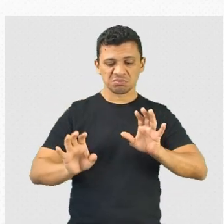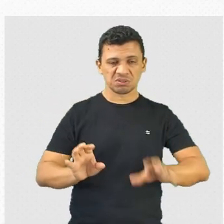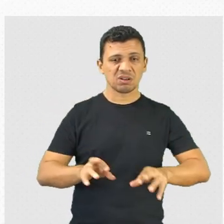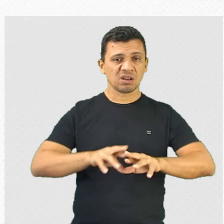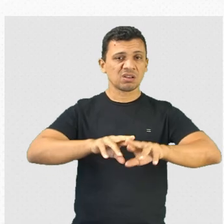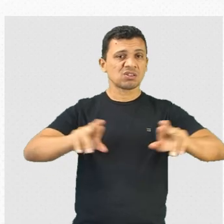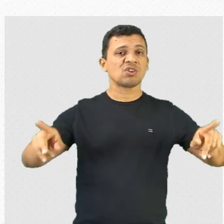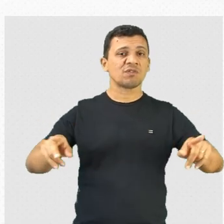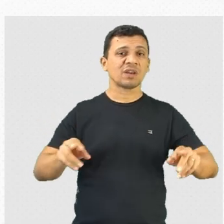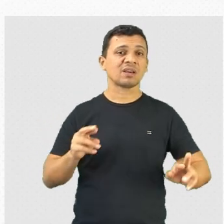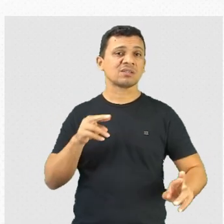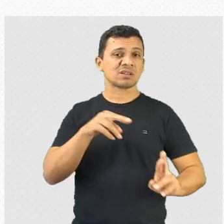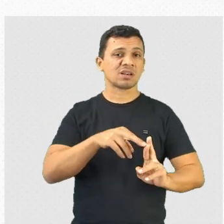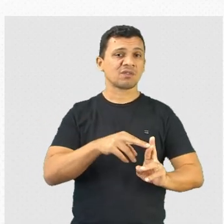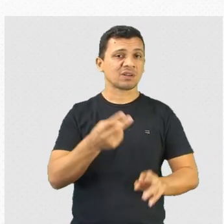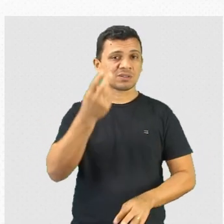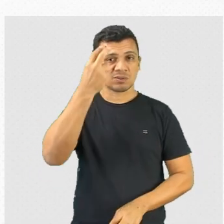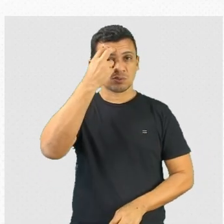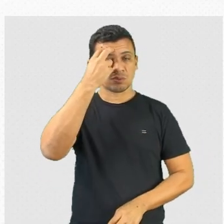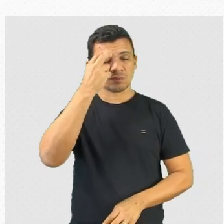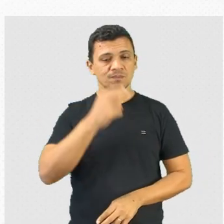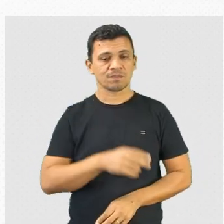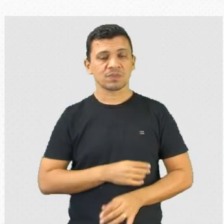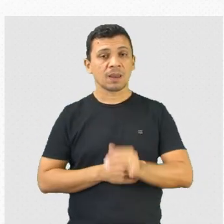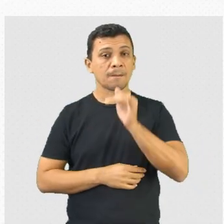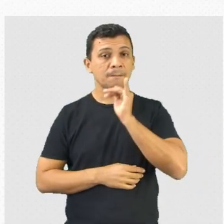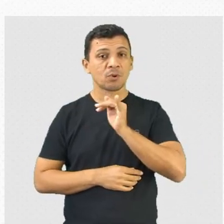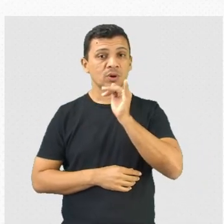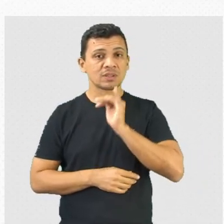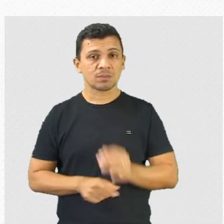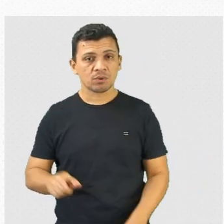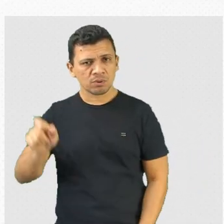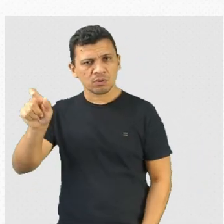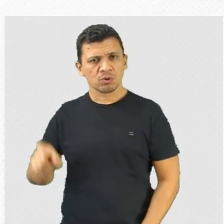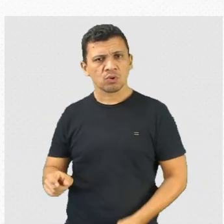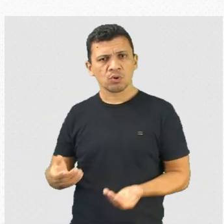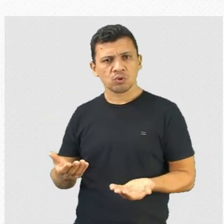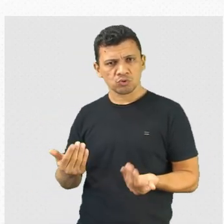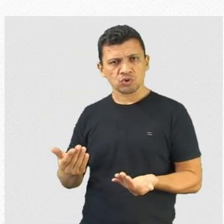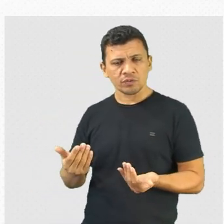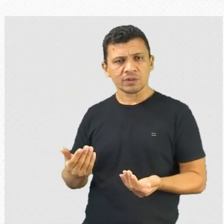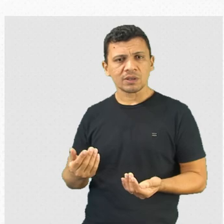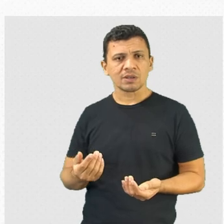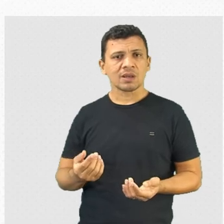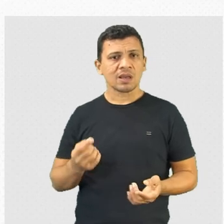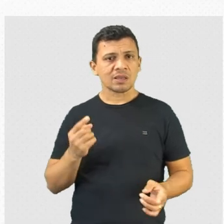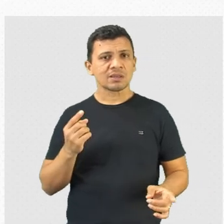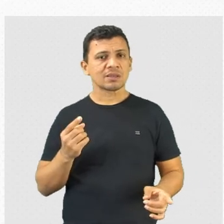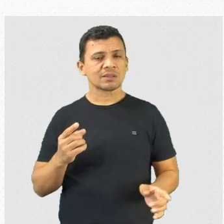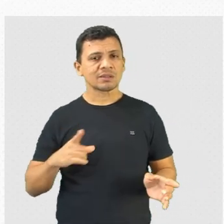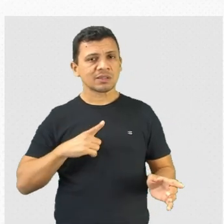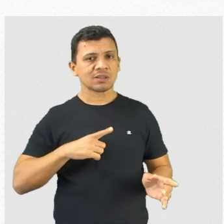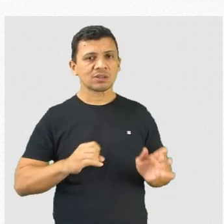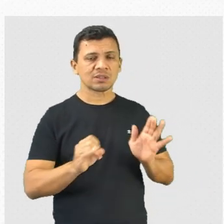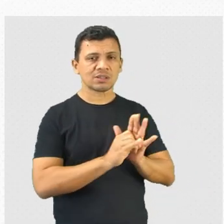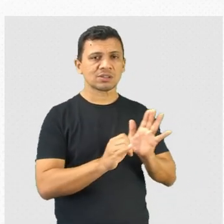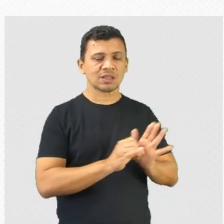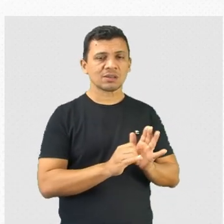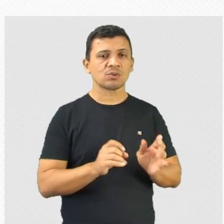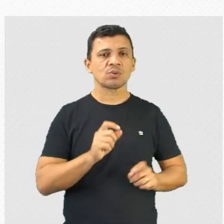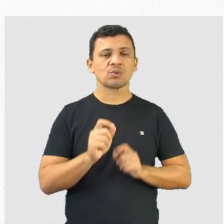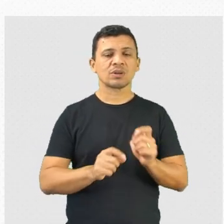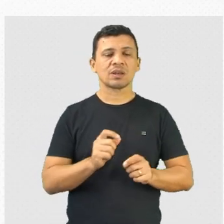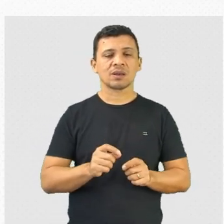referências culturais, certo? Um exemplo. Um jovem pode se identificar ao mesmo tempo como brasileiro, gamer, fã de trap e